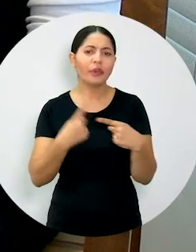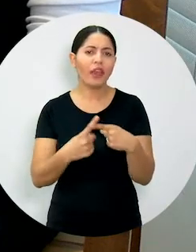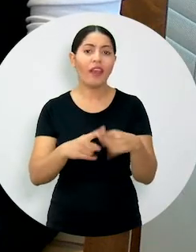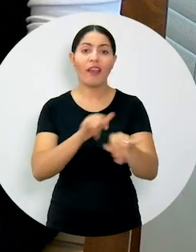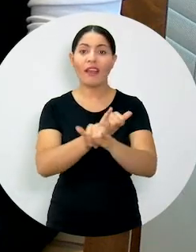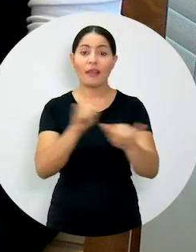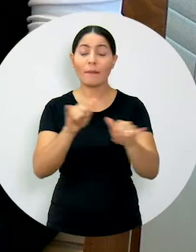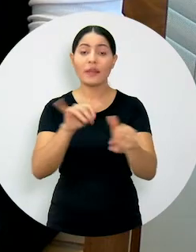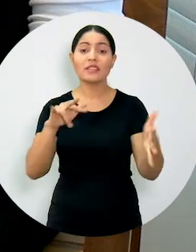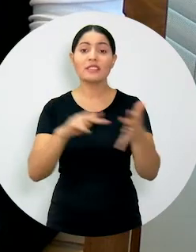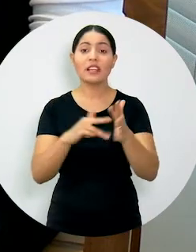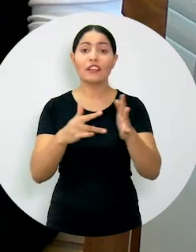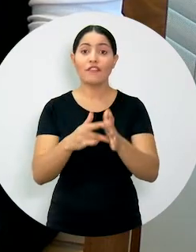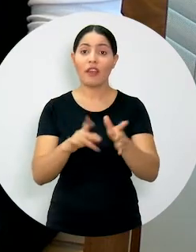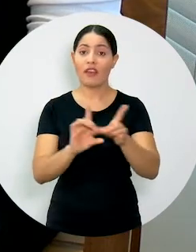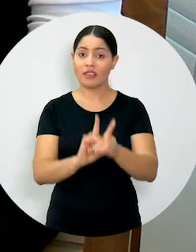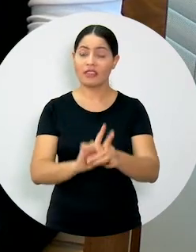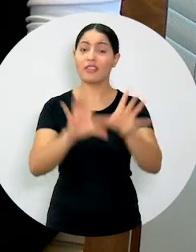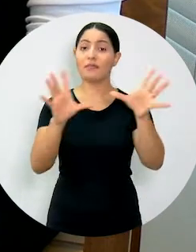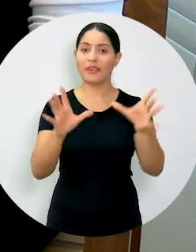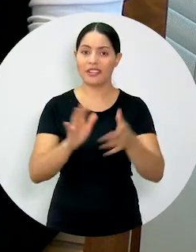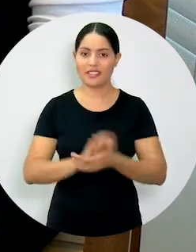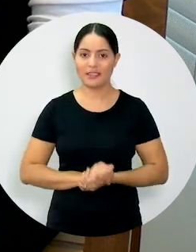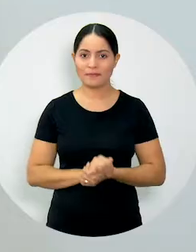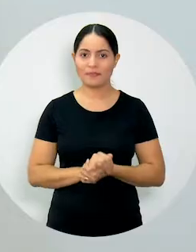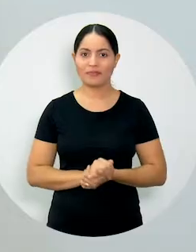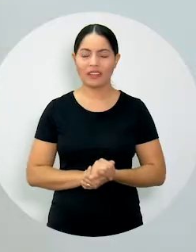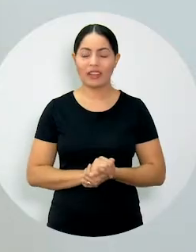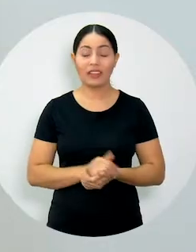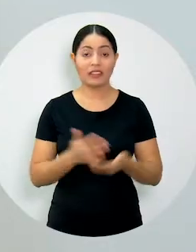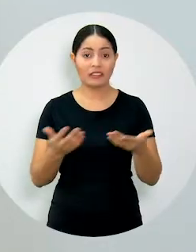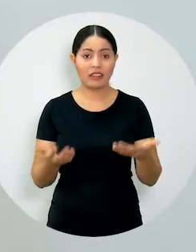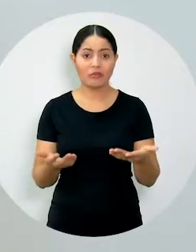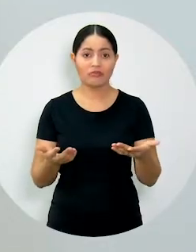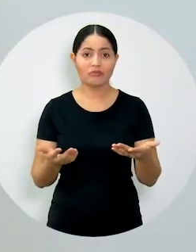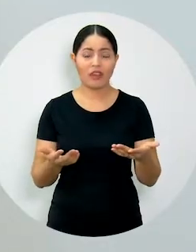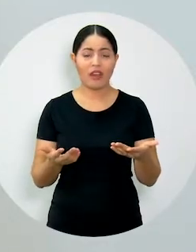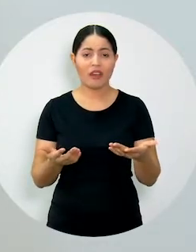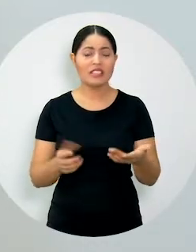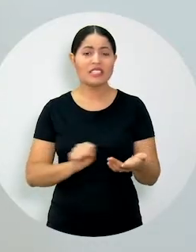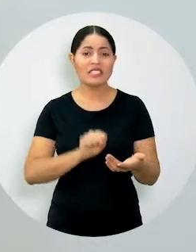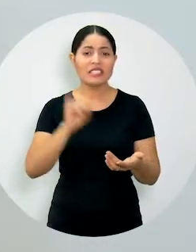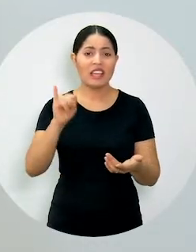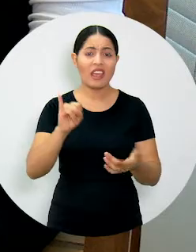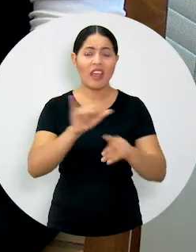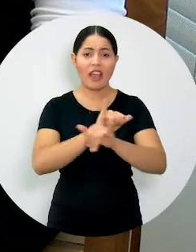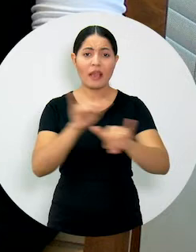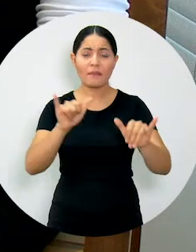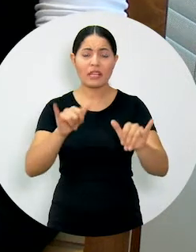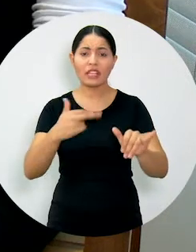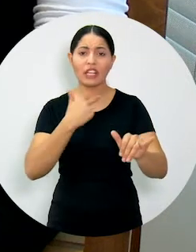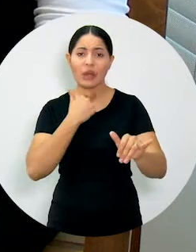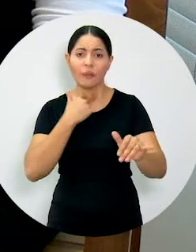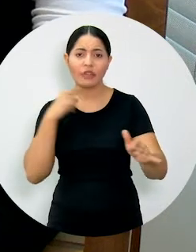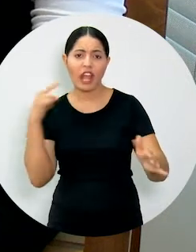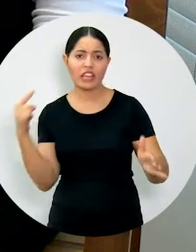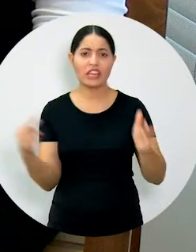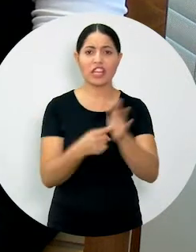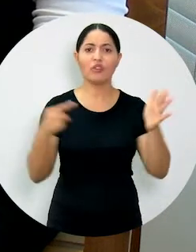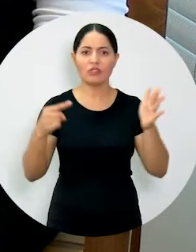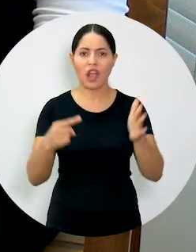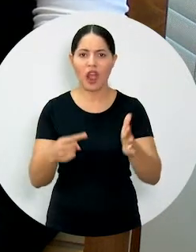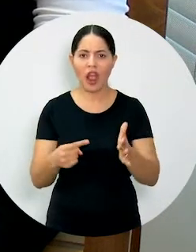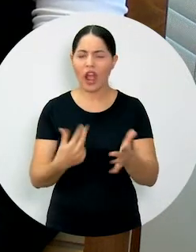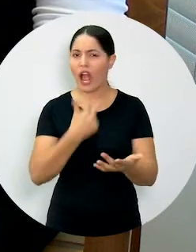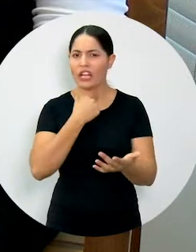significa a subsistência da democracia. Onde não há liberdade de imprensa, onde a imprensa não está livre para denunciar,